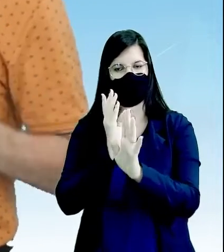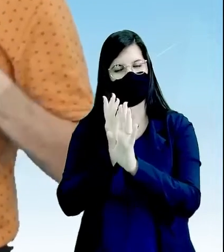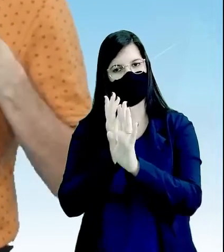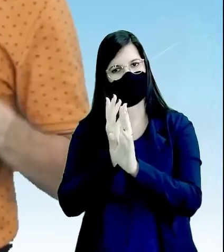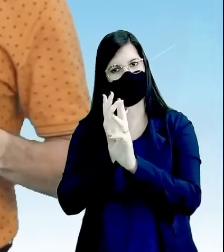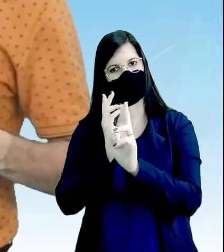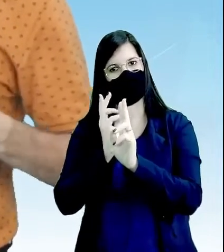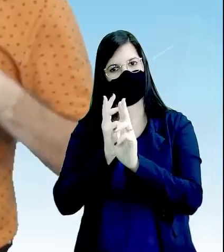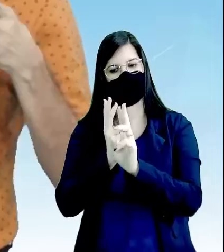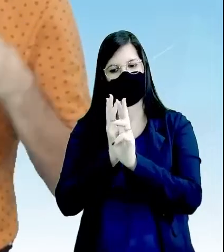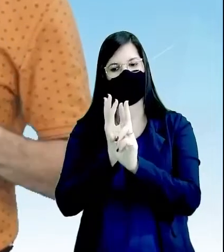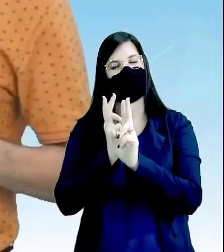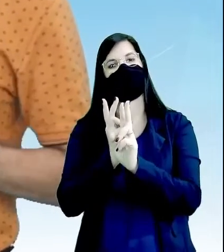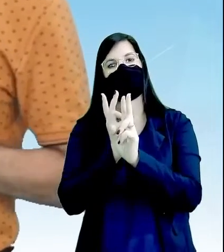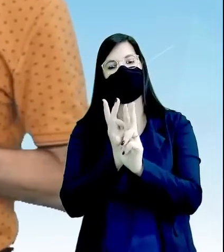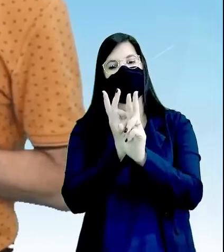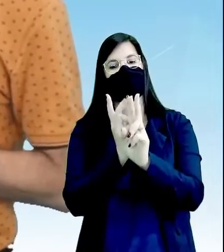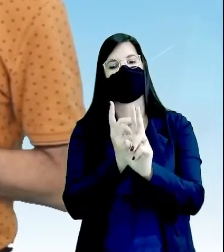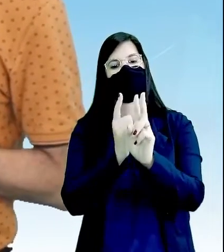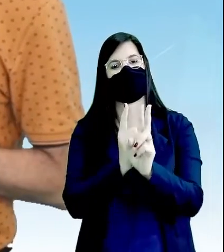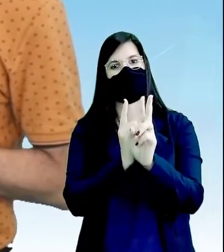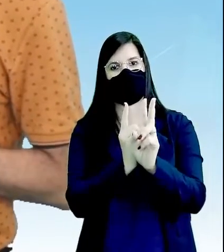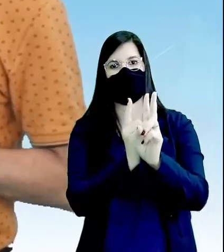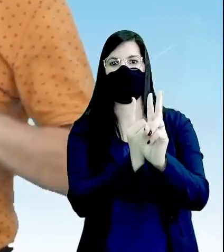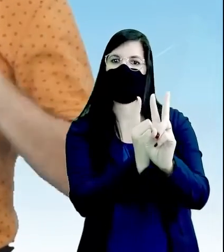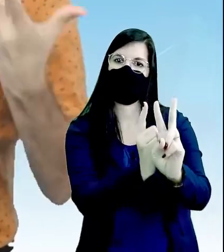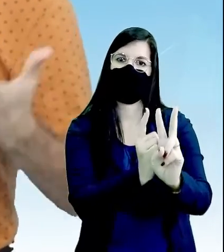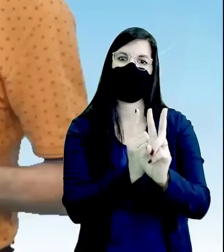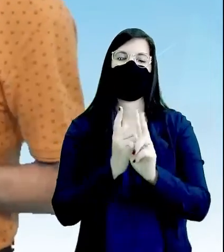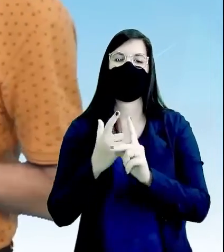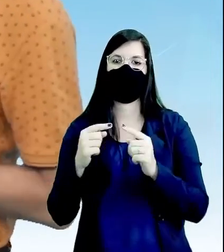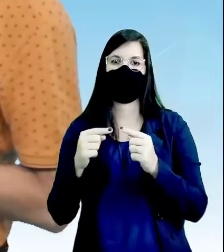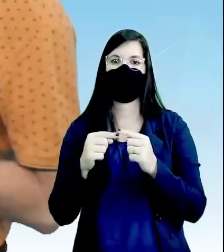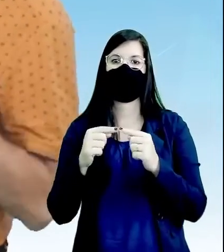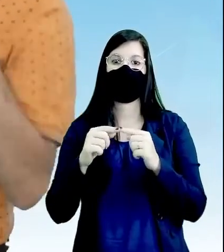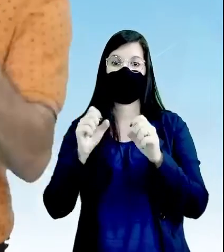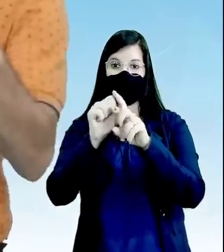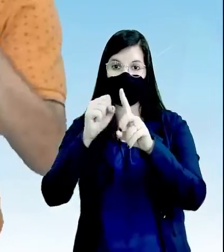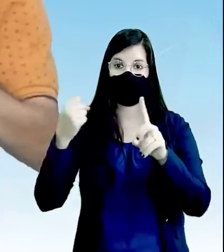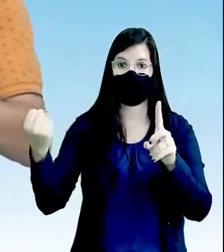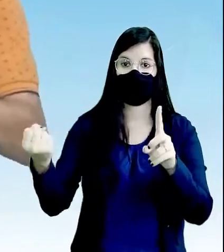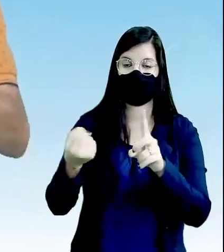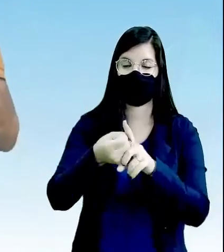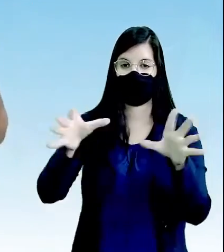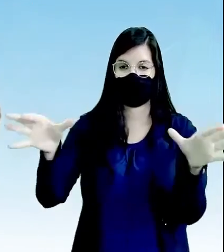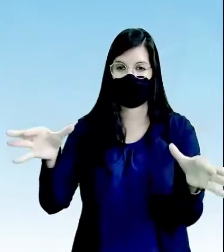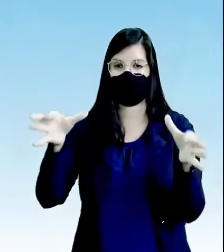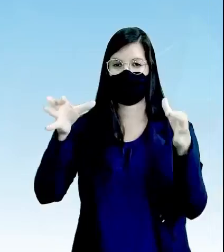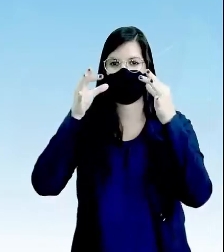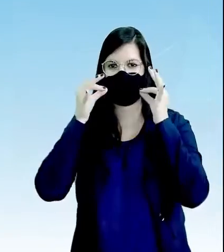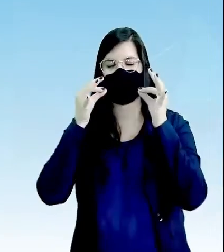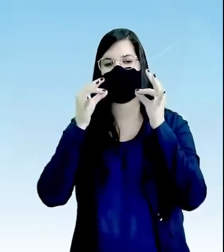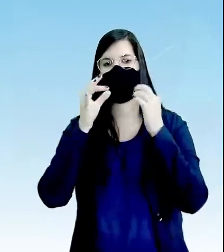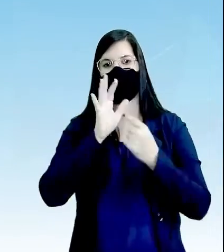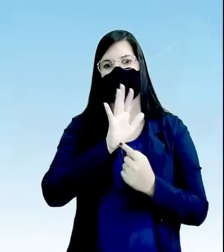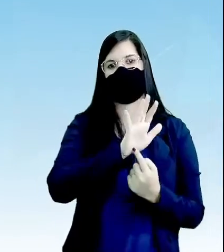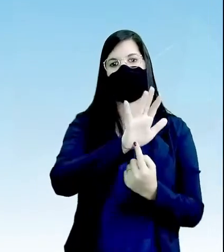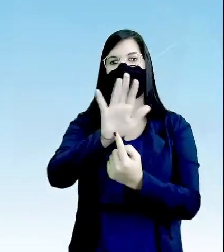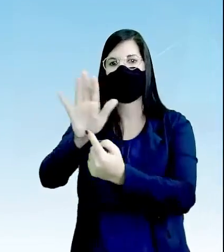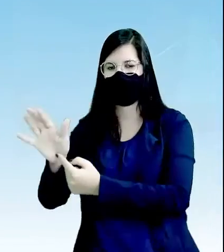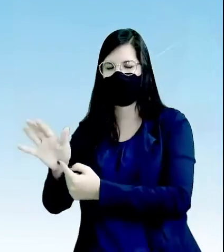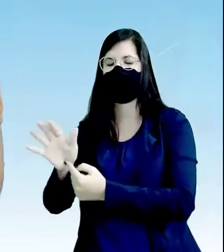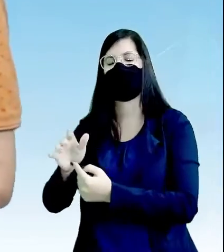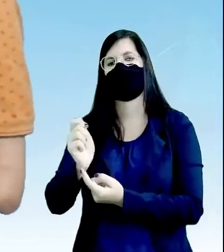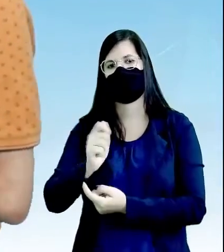isso, inclusive, né, era uma espécie de alerta para a sociedade, para mostrar à sociedade o que é que eles poderiam fazer com